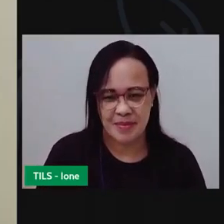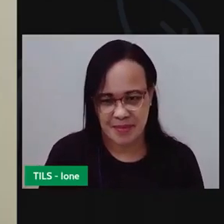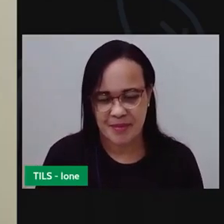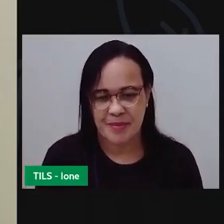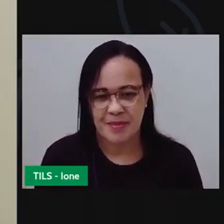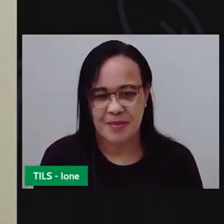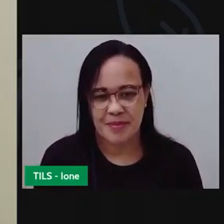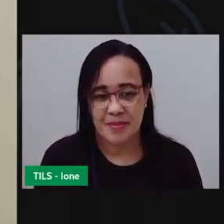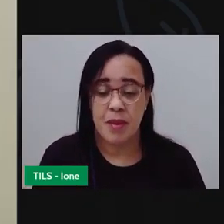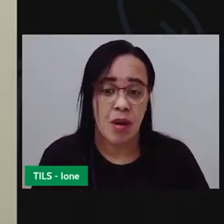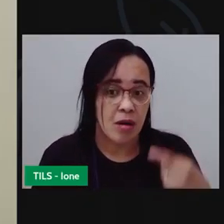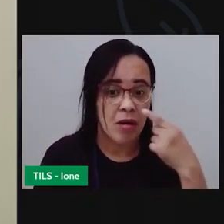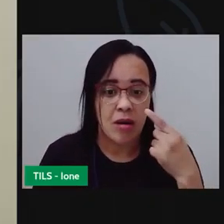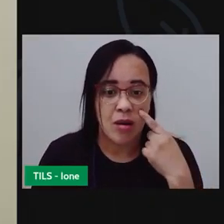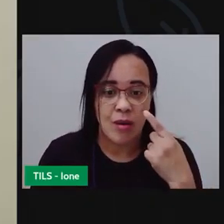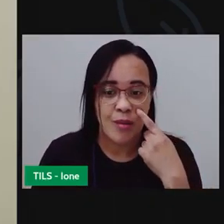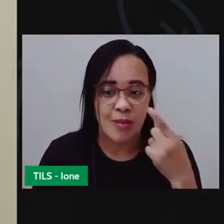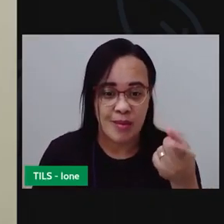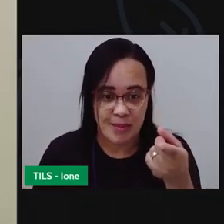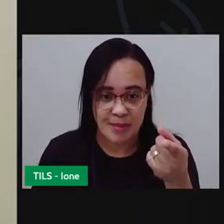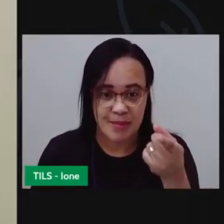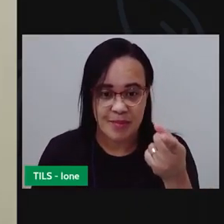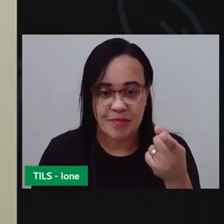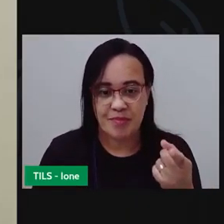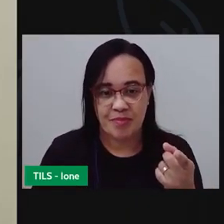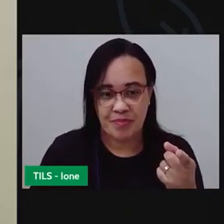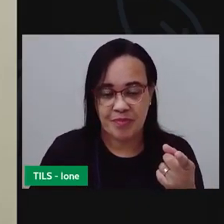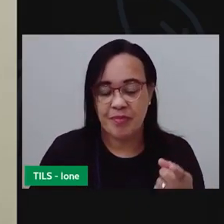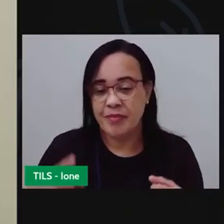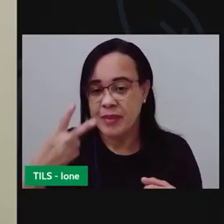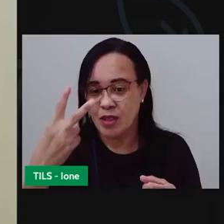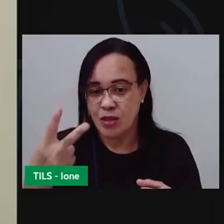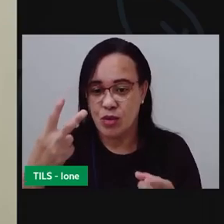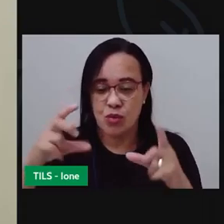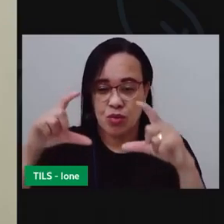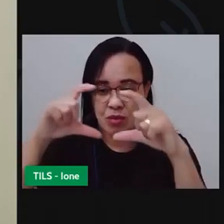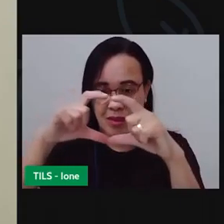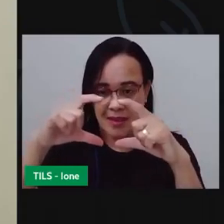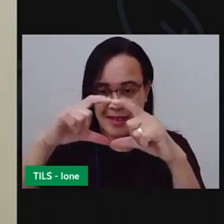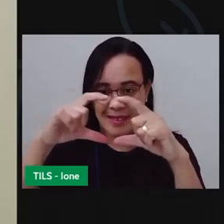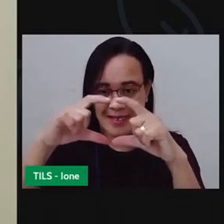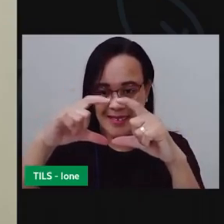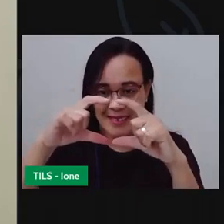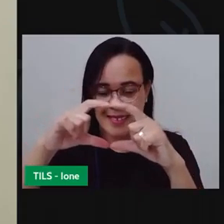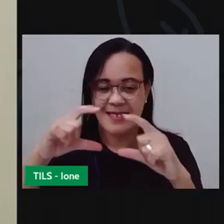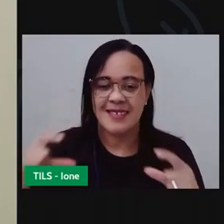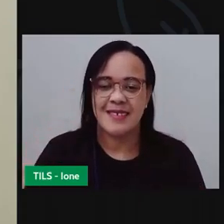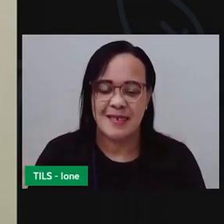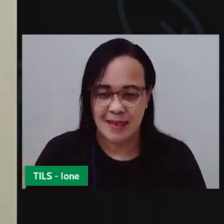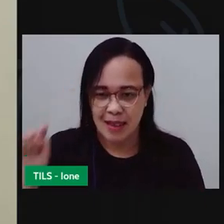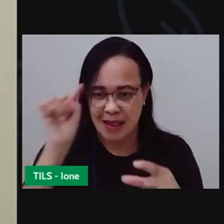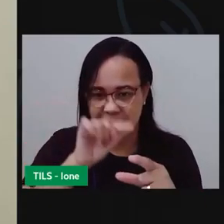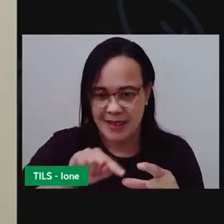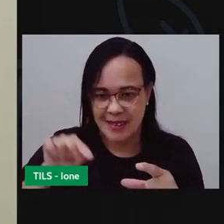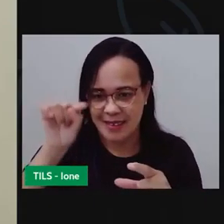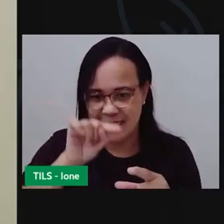Observe, seu vai-vem vai ficar com duas argolas de um lado, olha, duas argolas de um